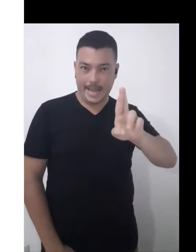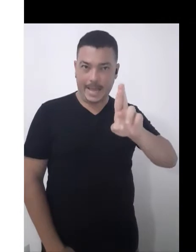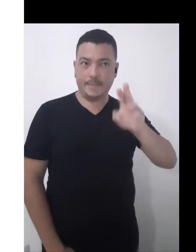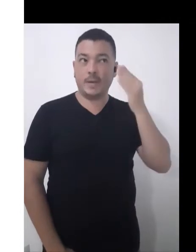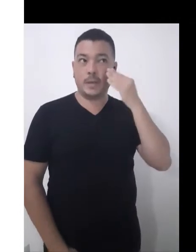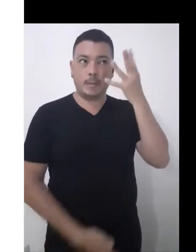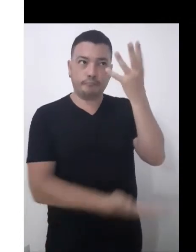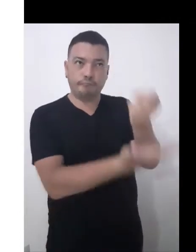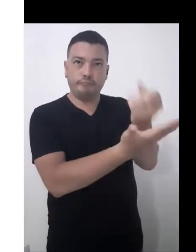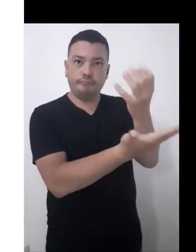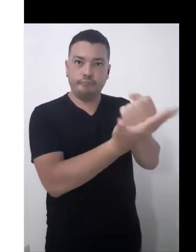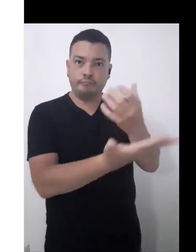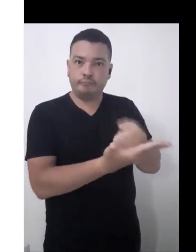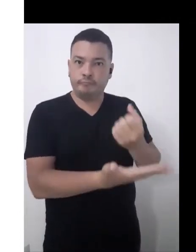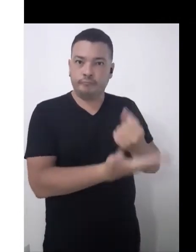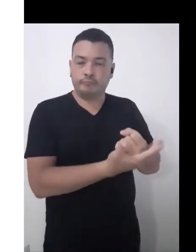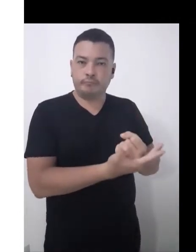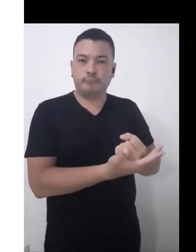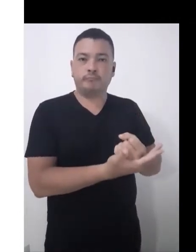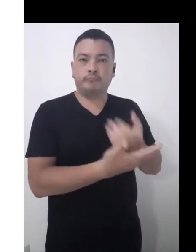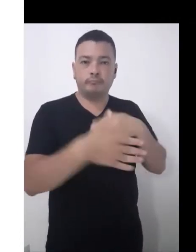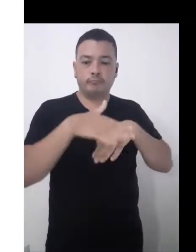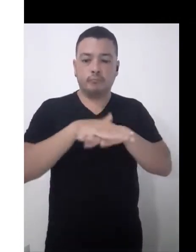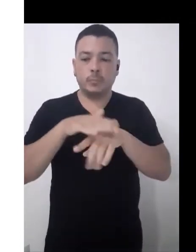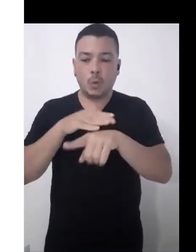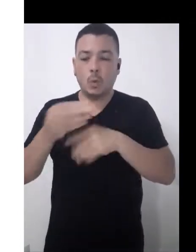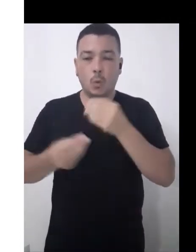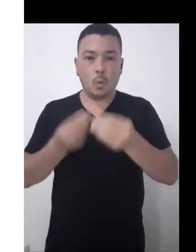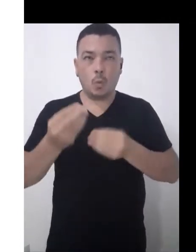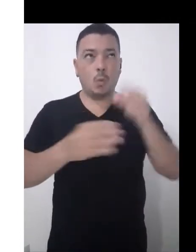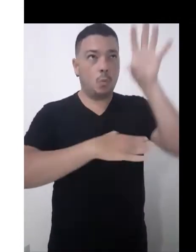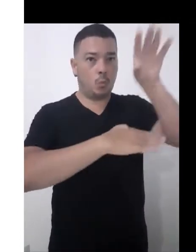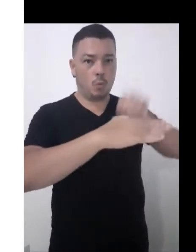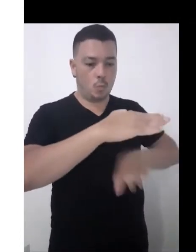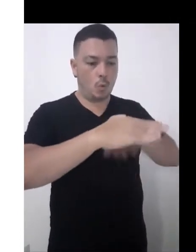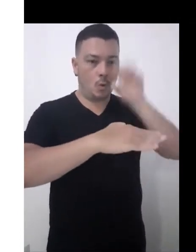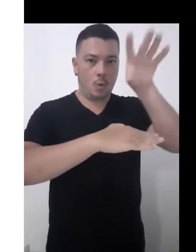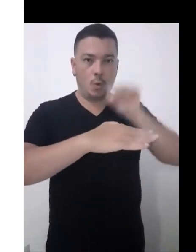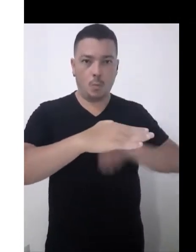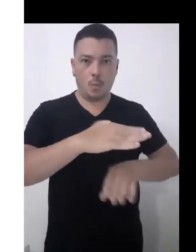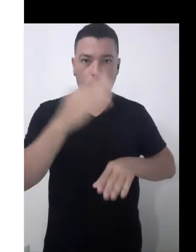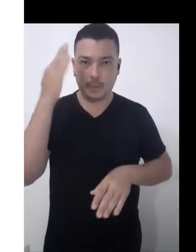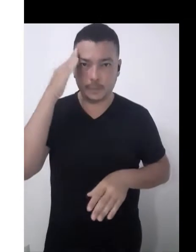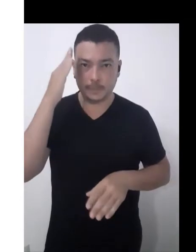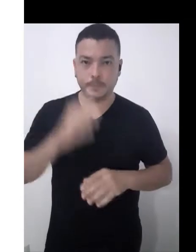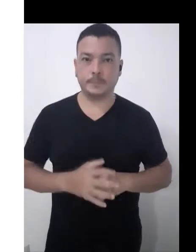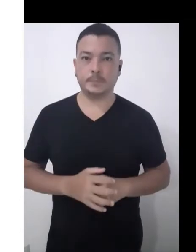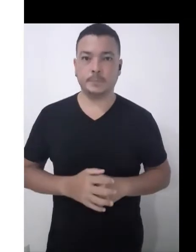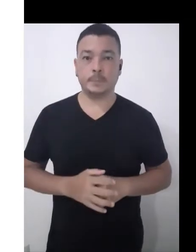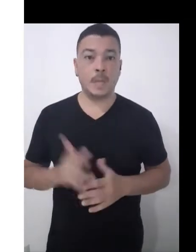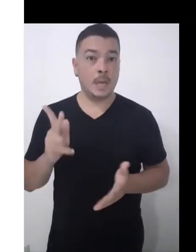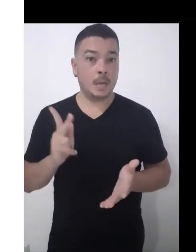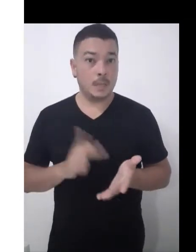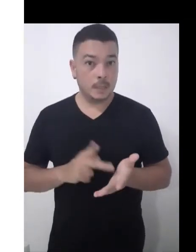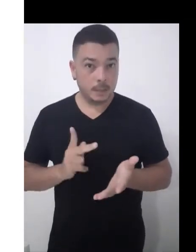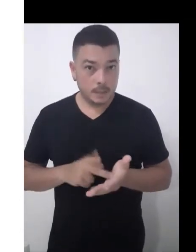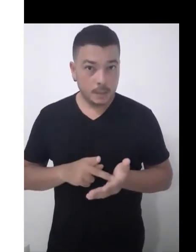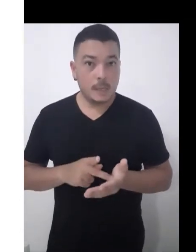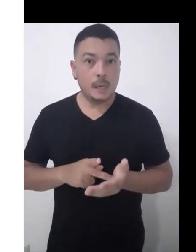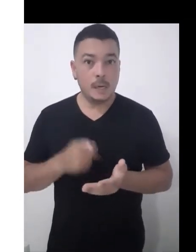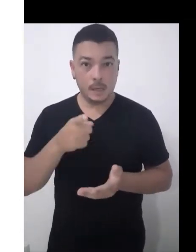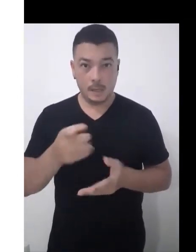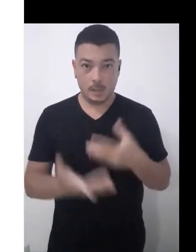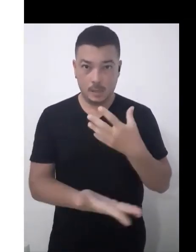desses drivers no meu sistema operacional instalado na máquina virtual. Num caso real, que você está instalando